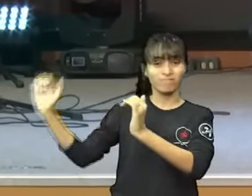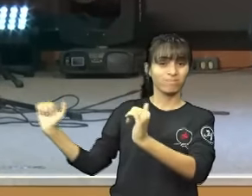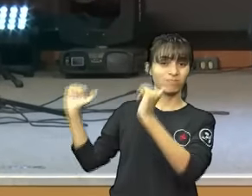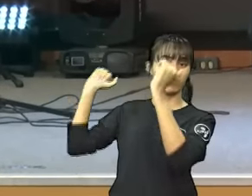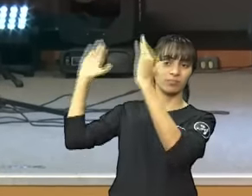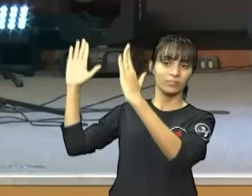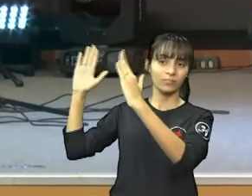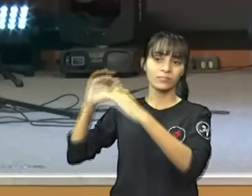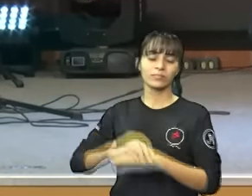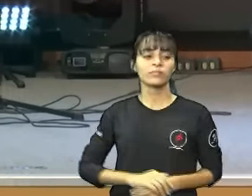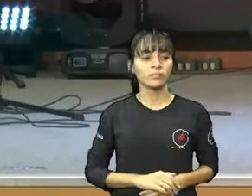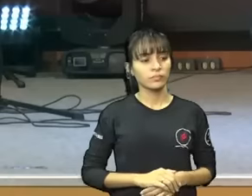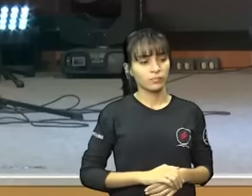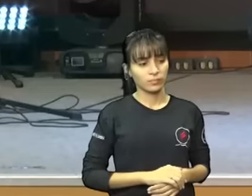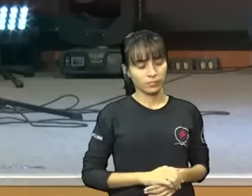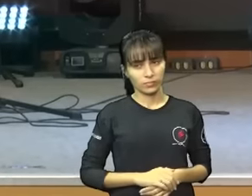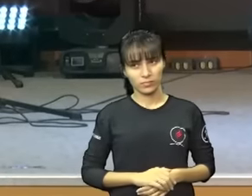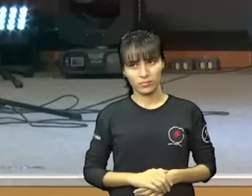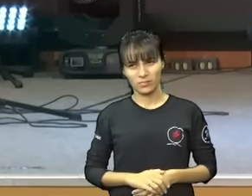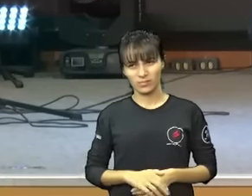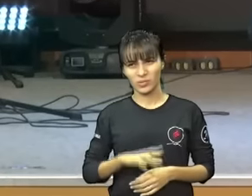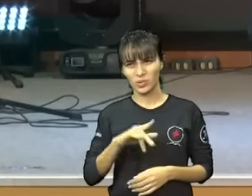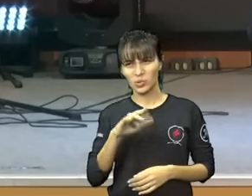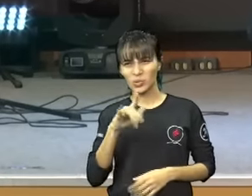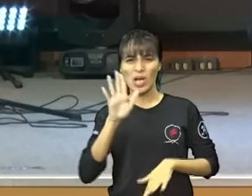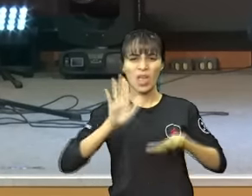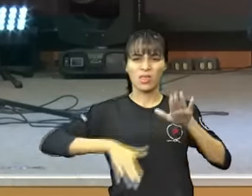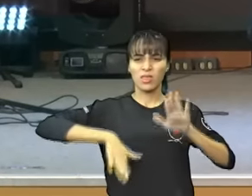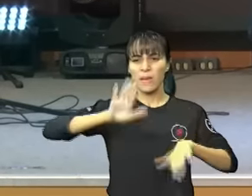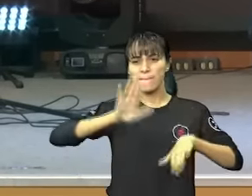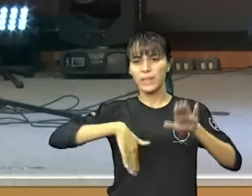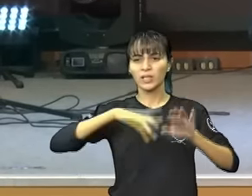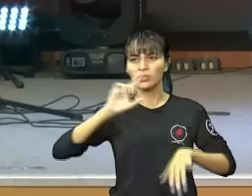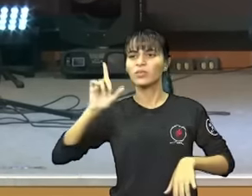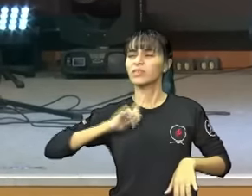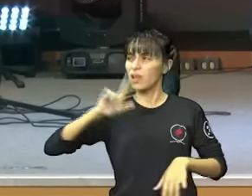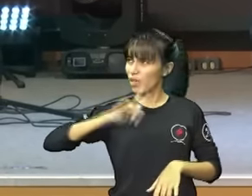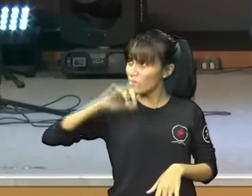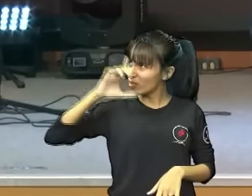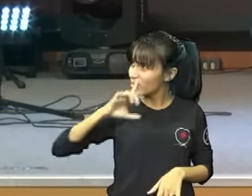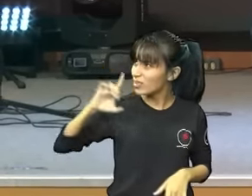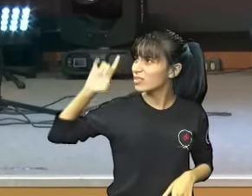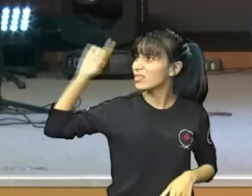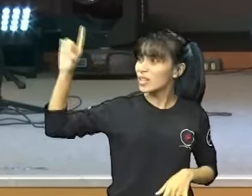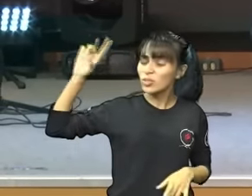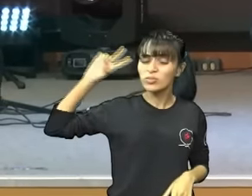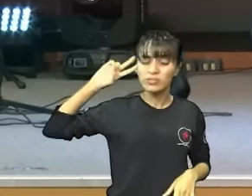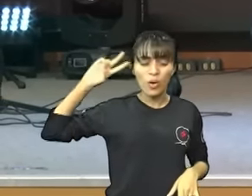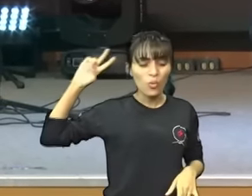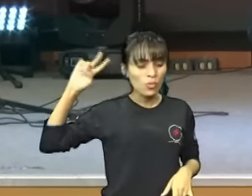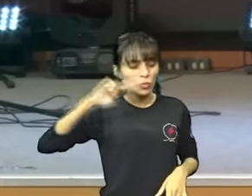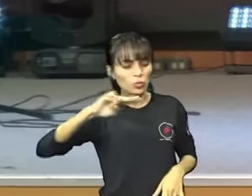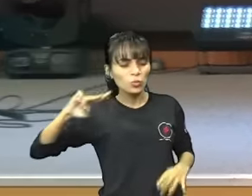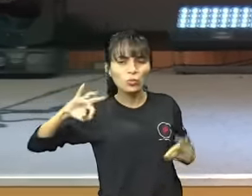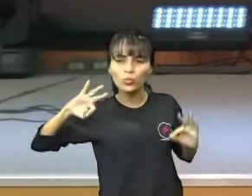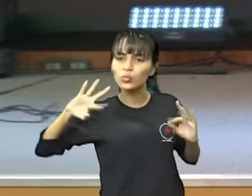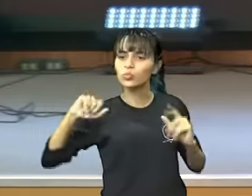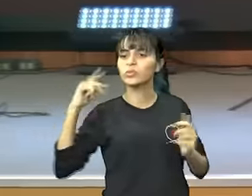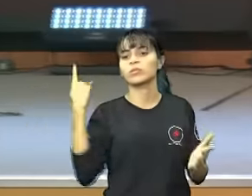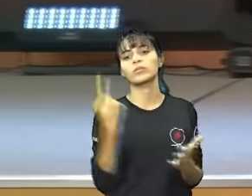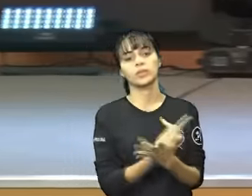você e não é tudo relativizado não há um teus que tá olhando tudo que tá acontecendo